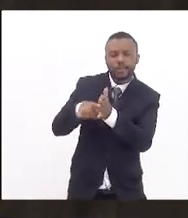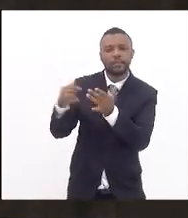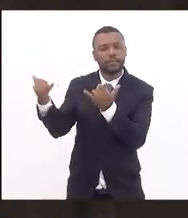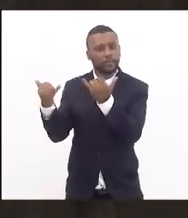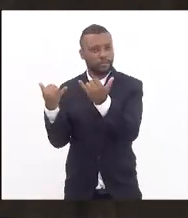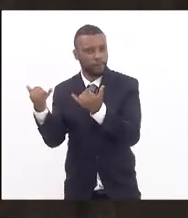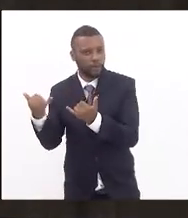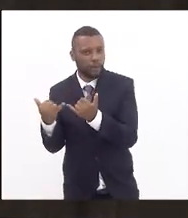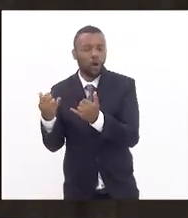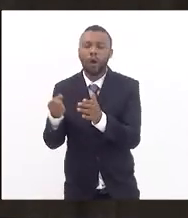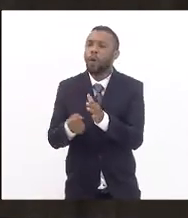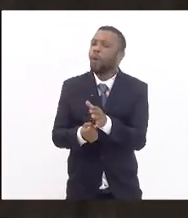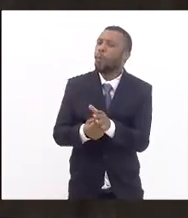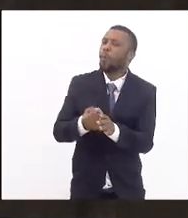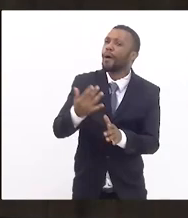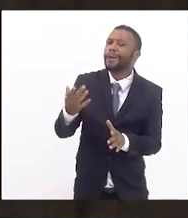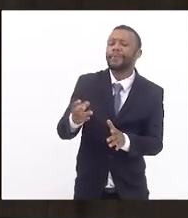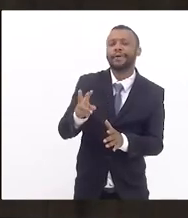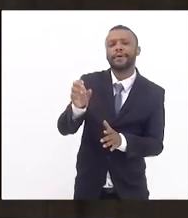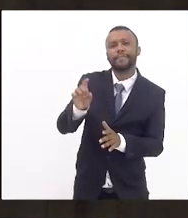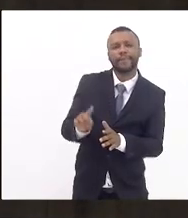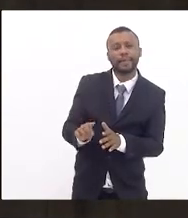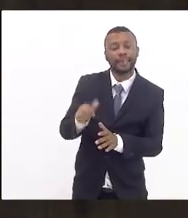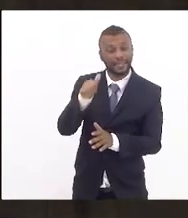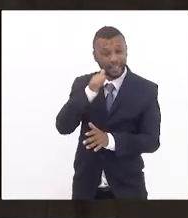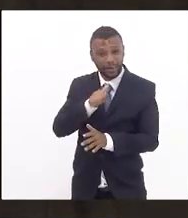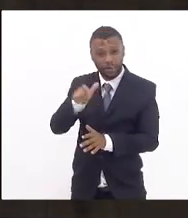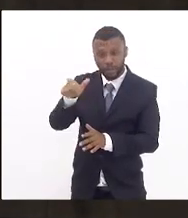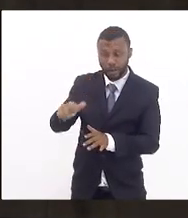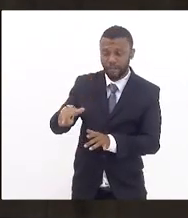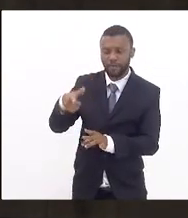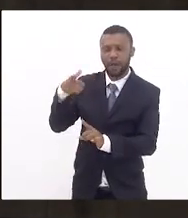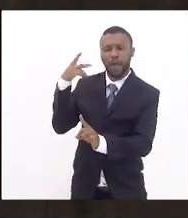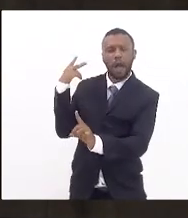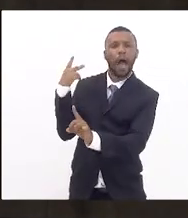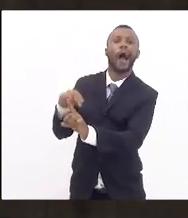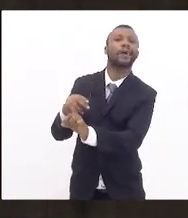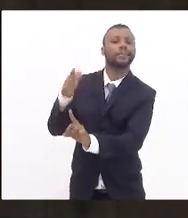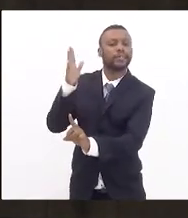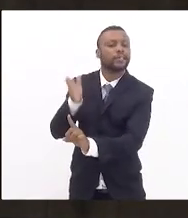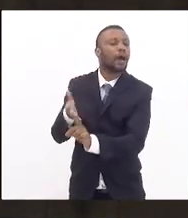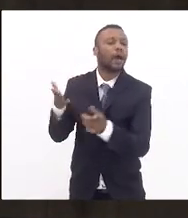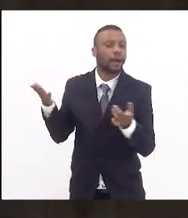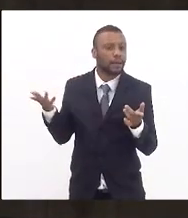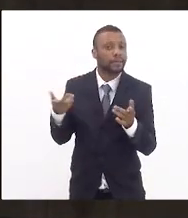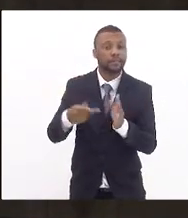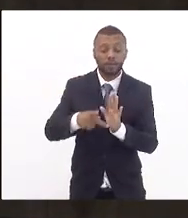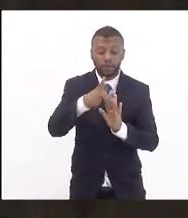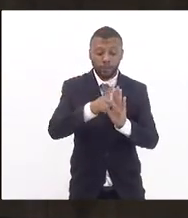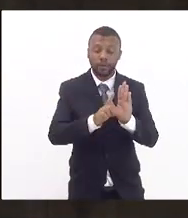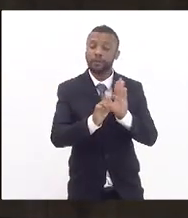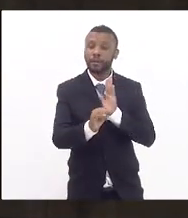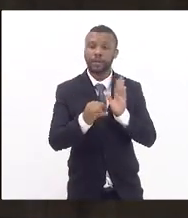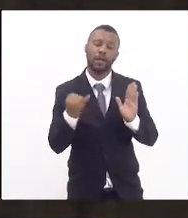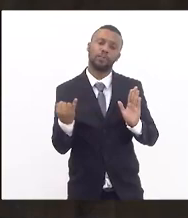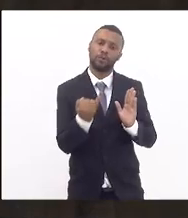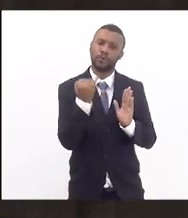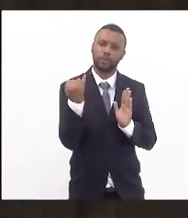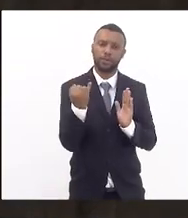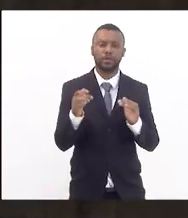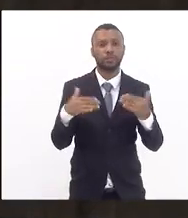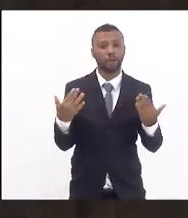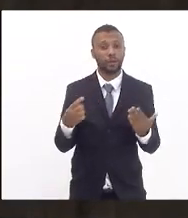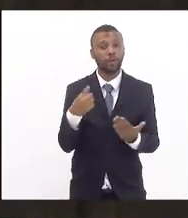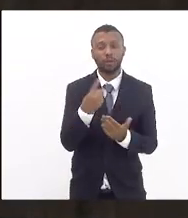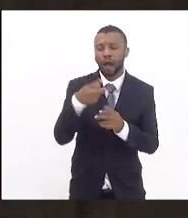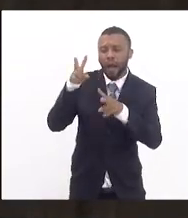para a gente é muito importante, presidente, esse projeto de lei. E a comissão, aqui,